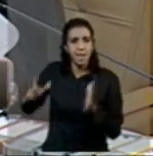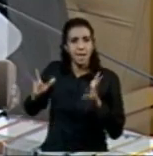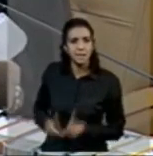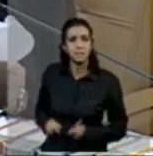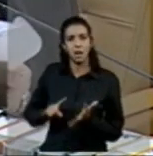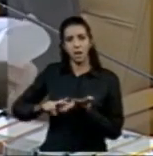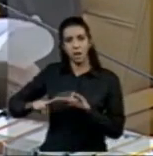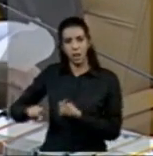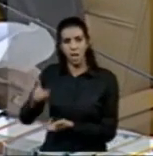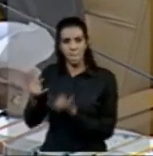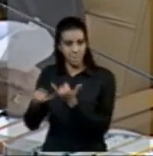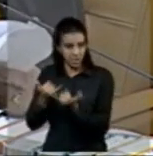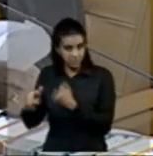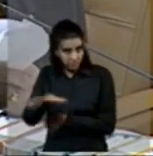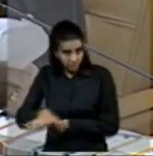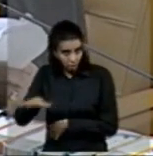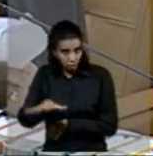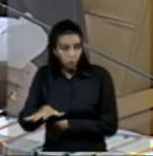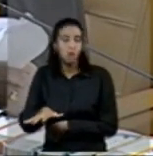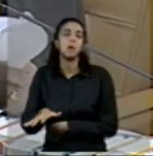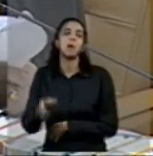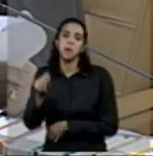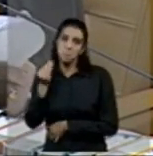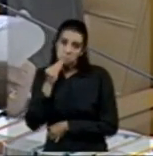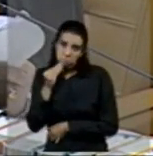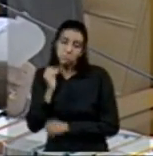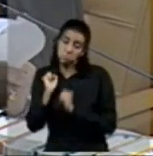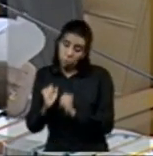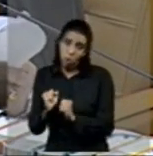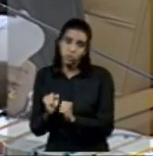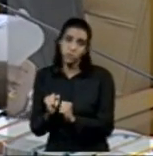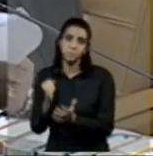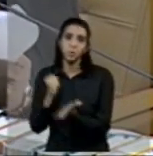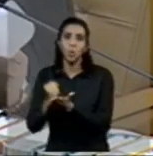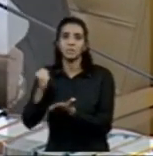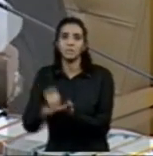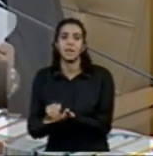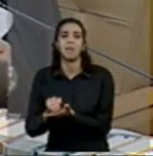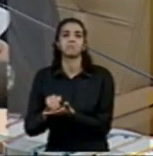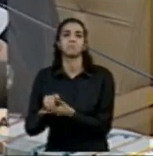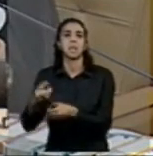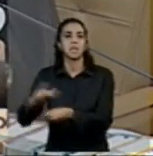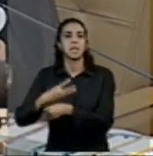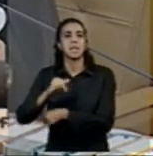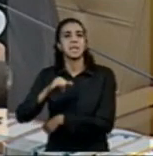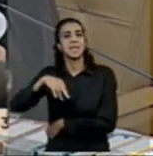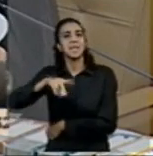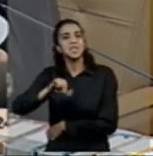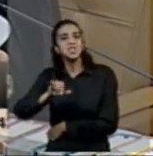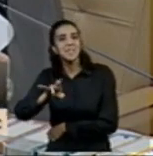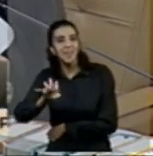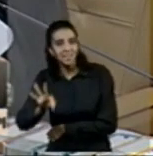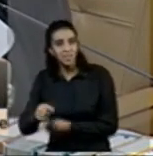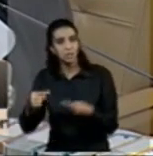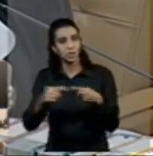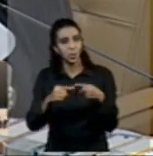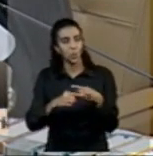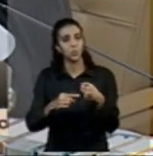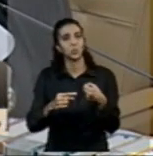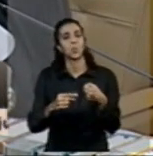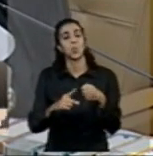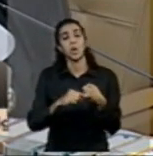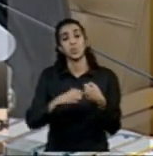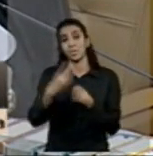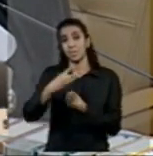da mesma natureza, poderiam ser objeto de contratação indireta, como afirmado no artigo 3º,